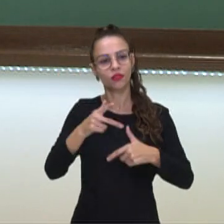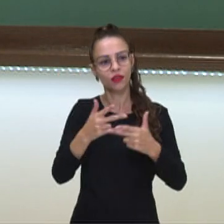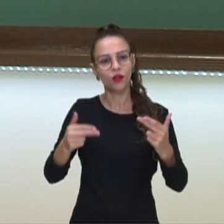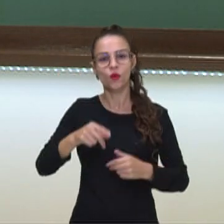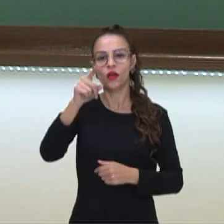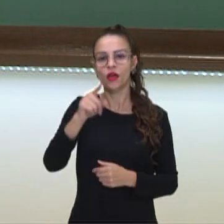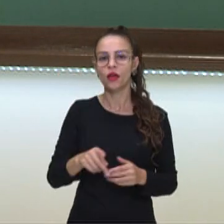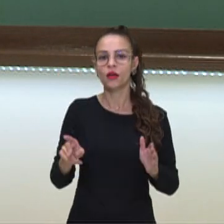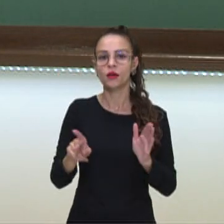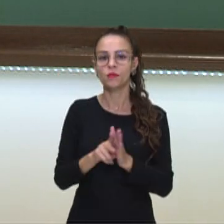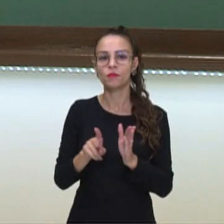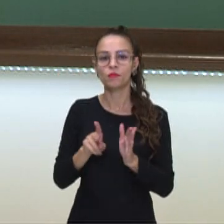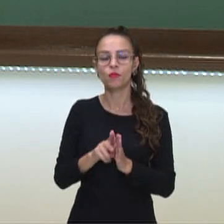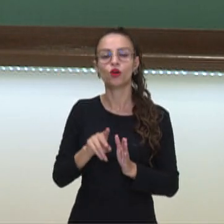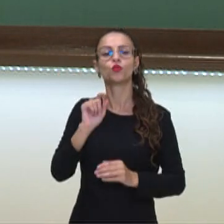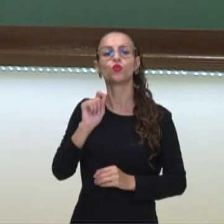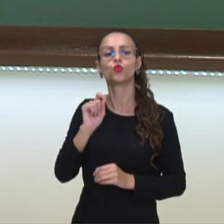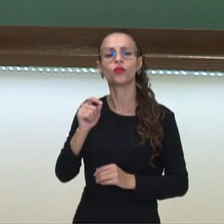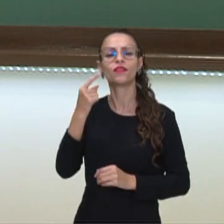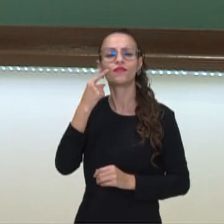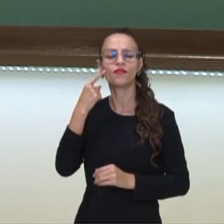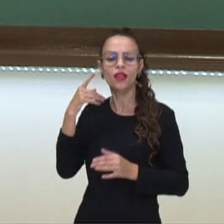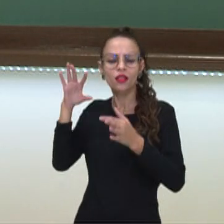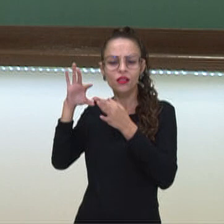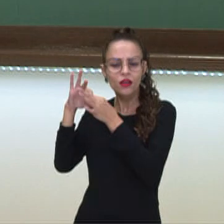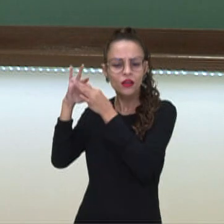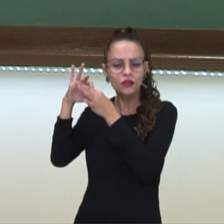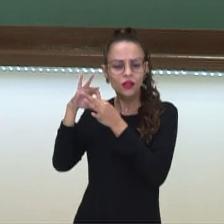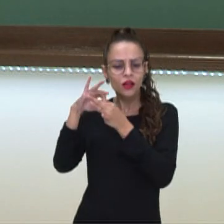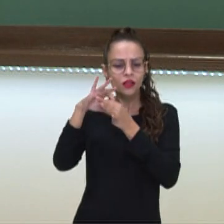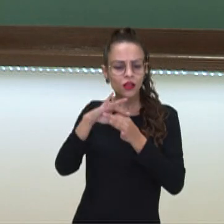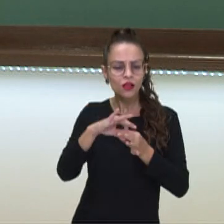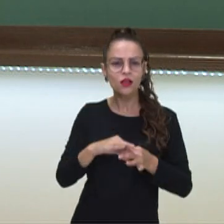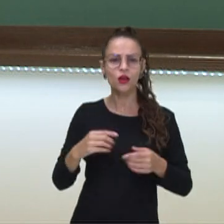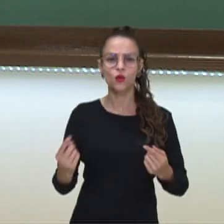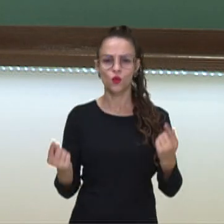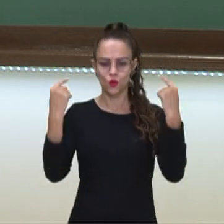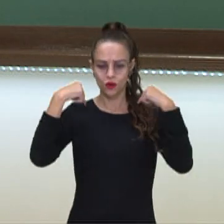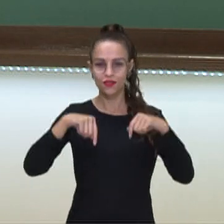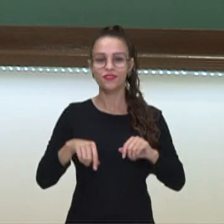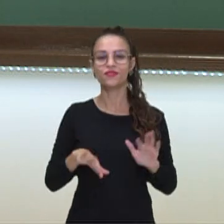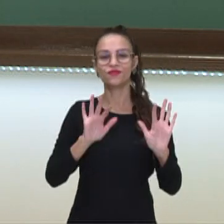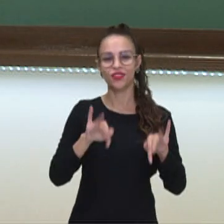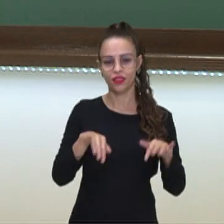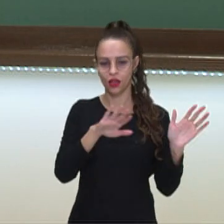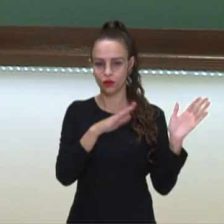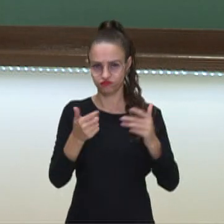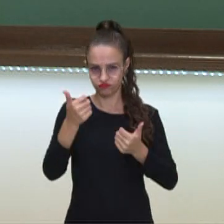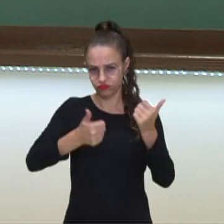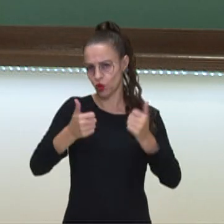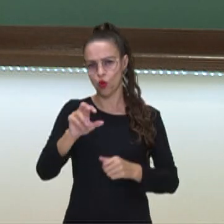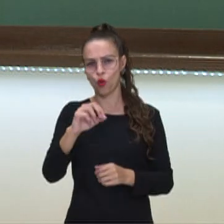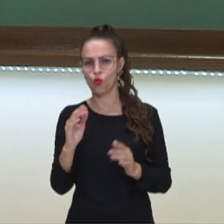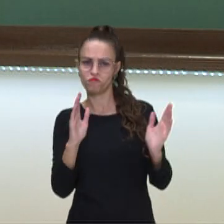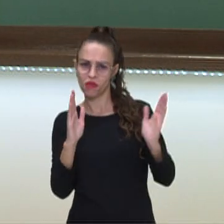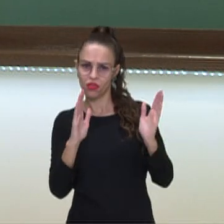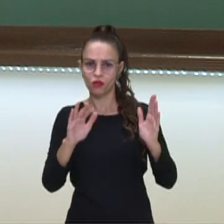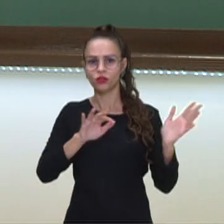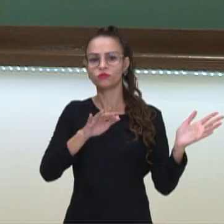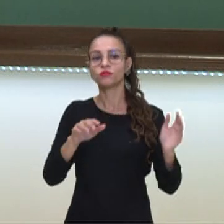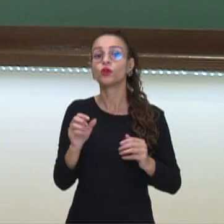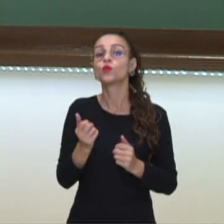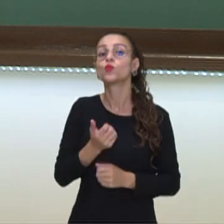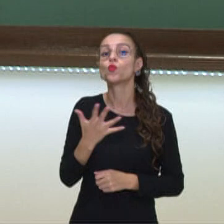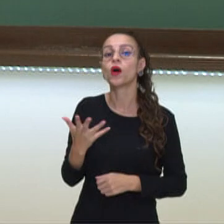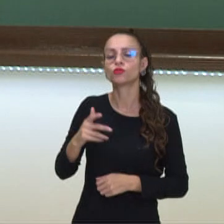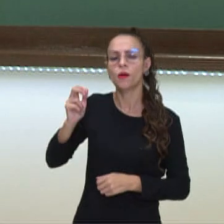pela telemetria do atleta. Então ele vai mostrar no final da partida ou mesmo durante a partida quanto que o